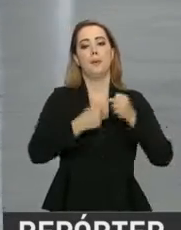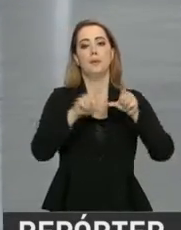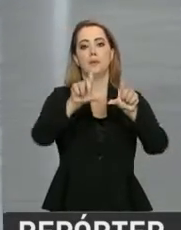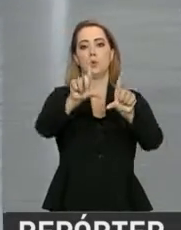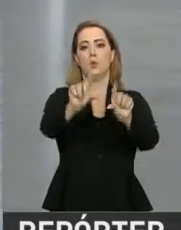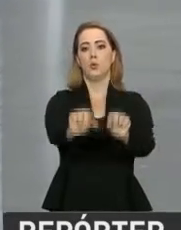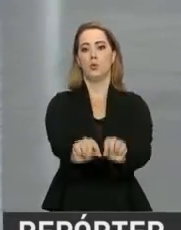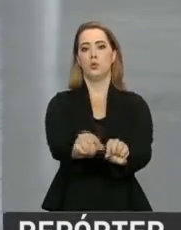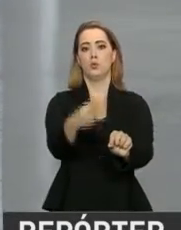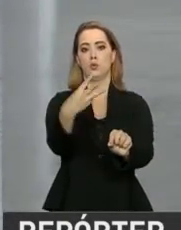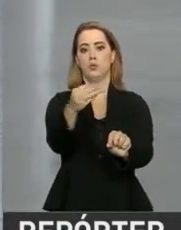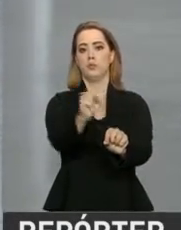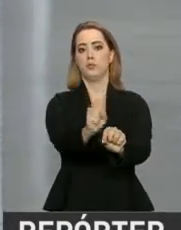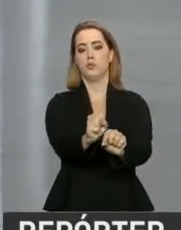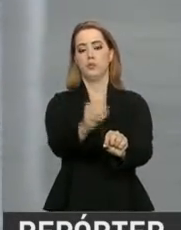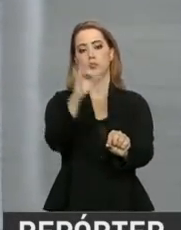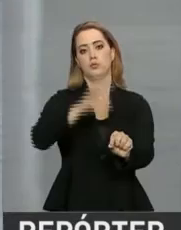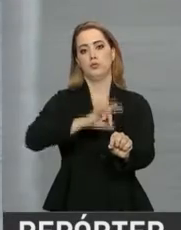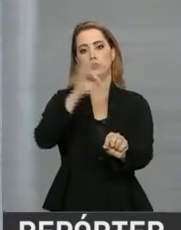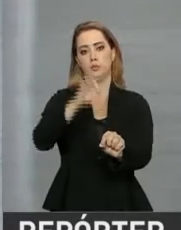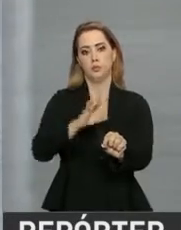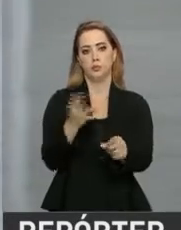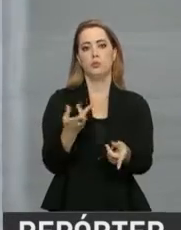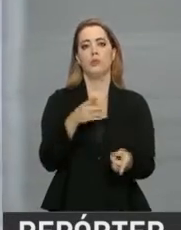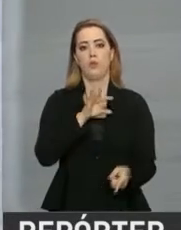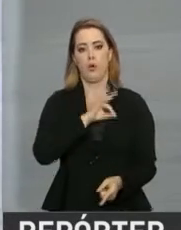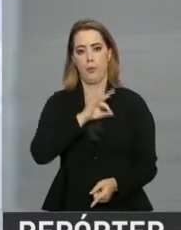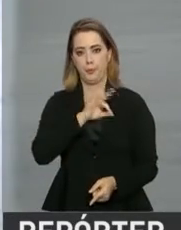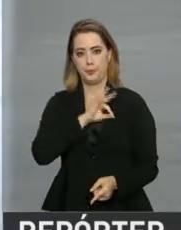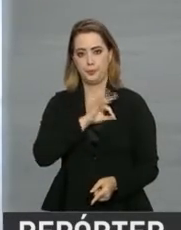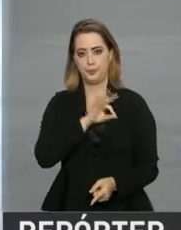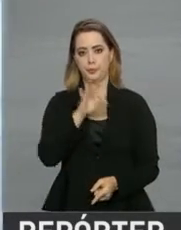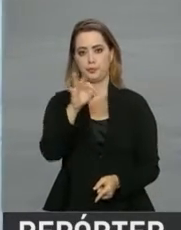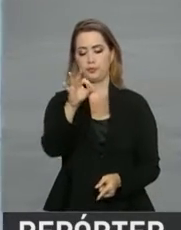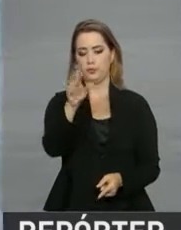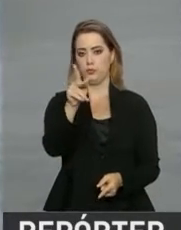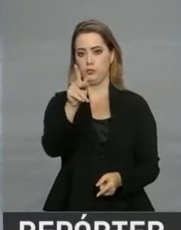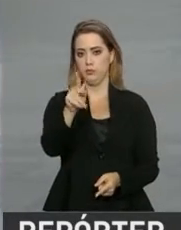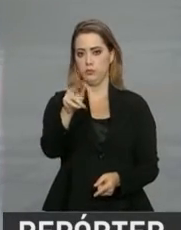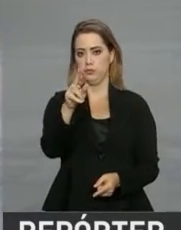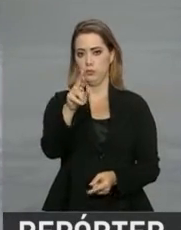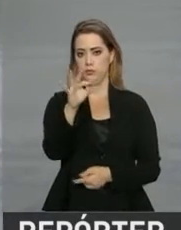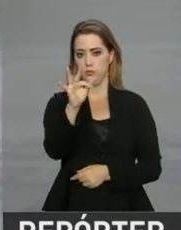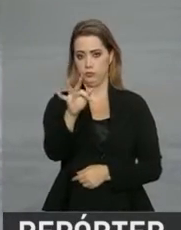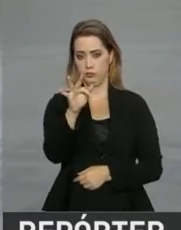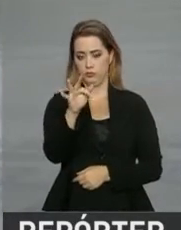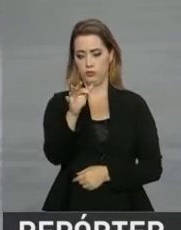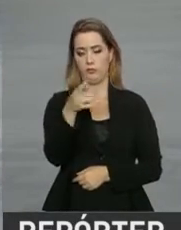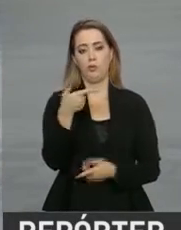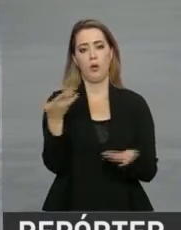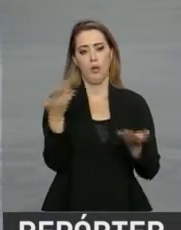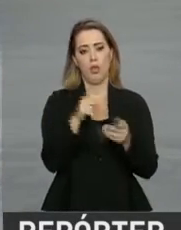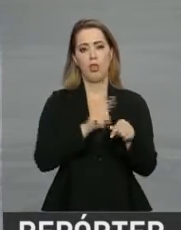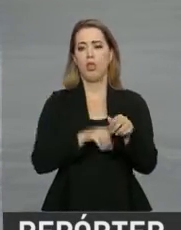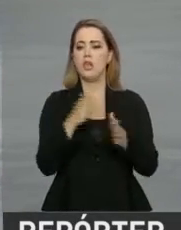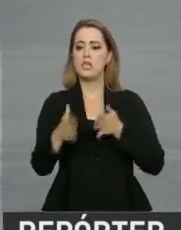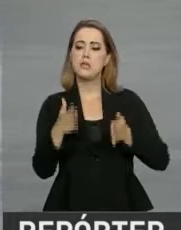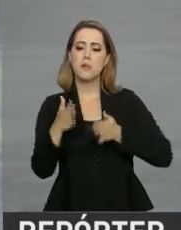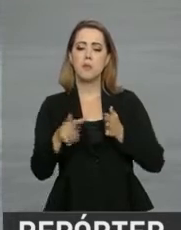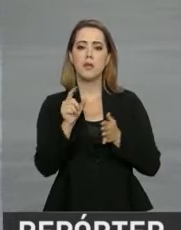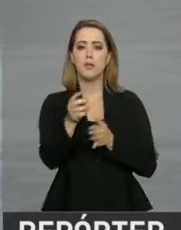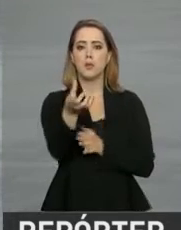foi de 38%, segundo a Polícia Rodoviária Federal. Neste período, 650 mil